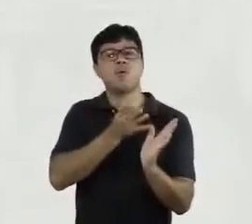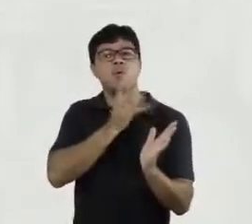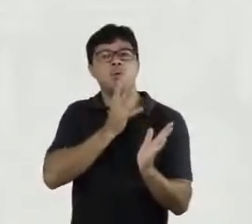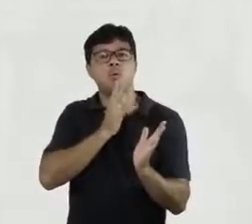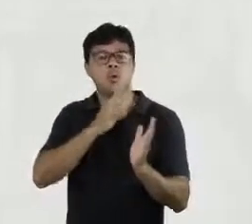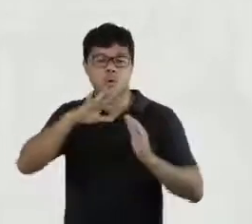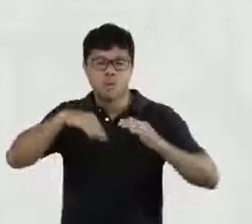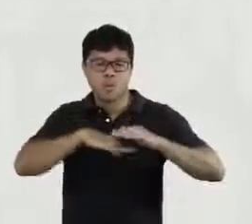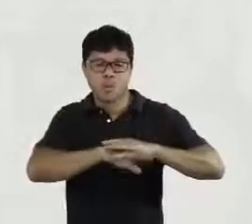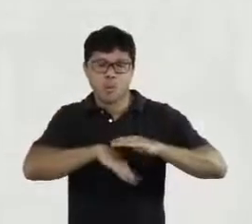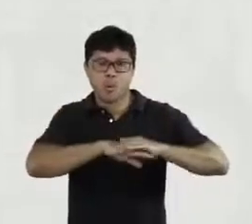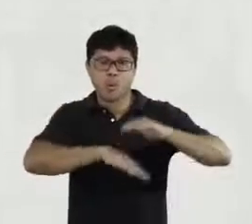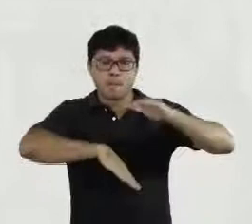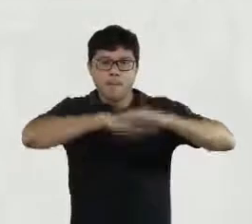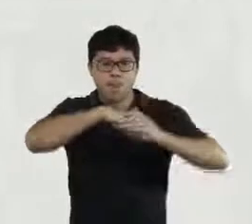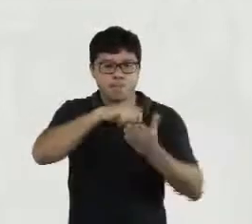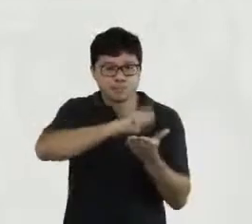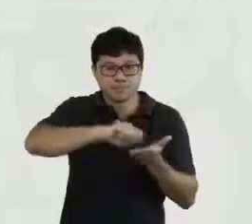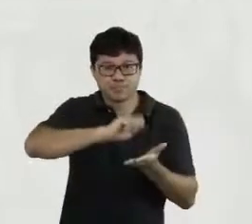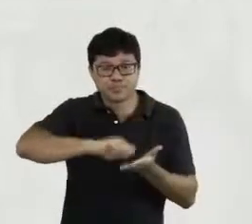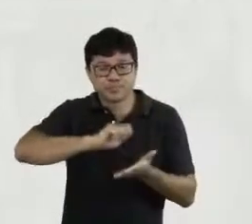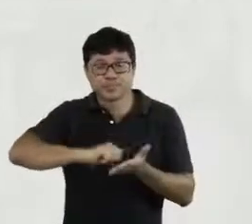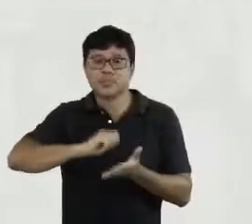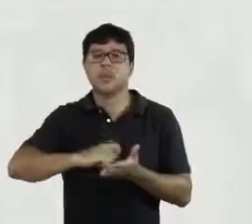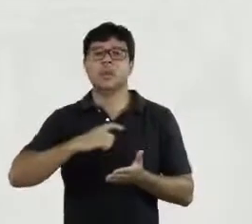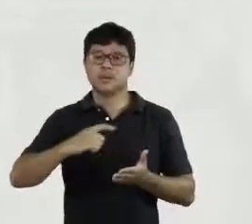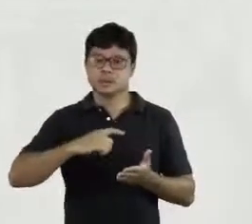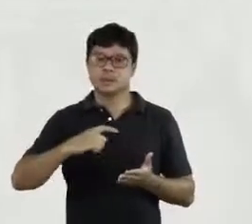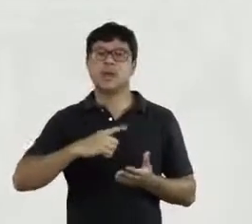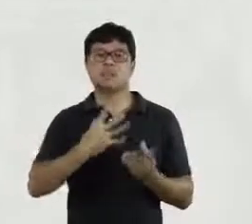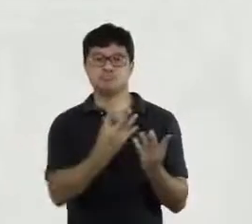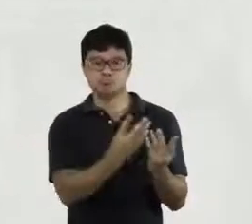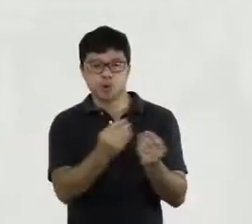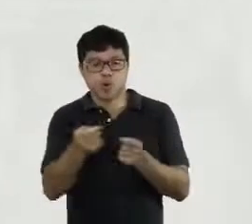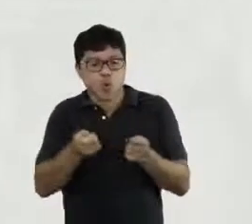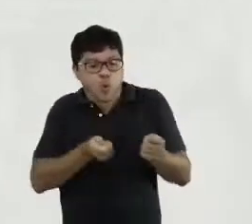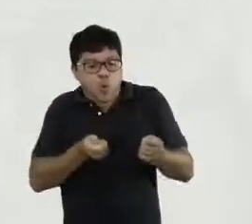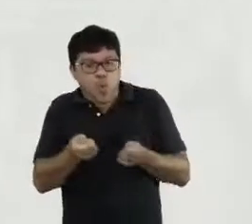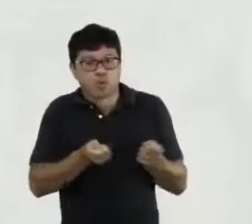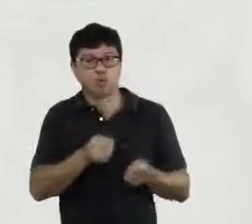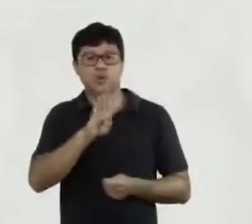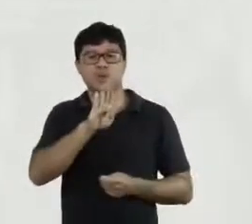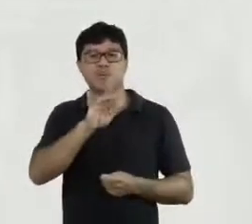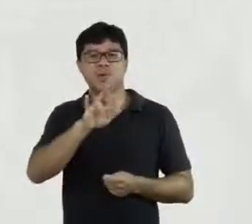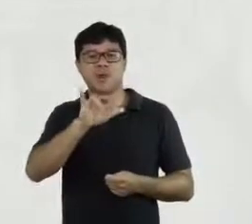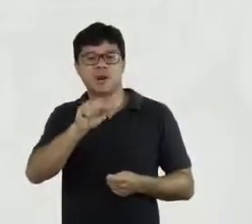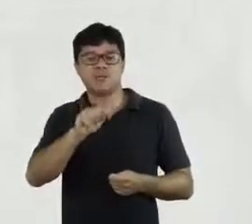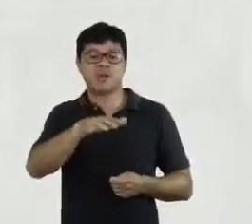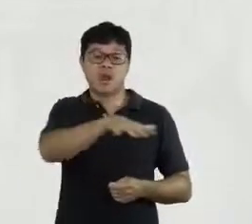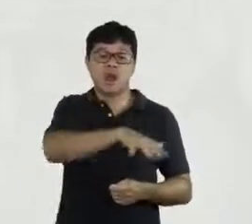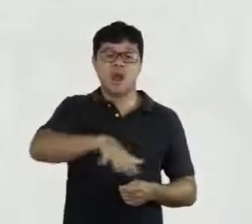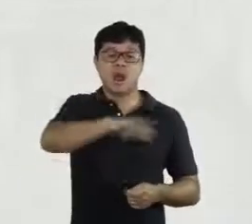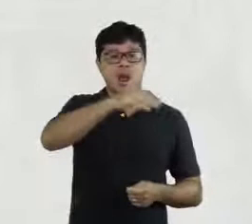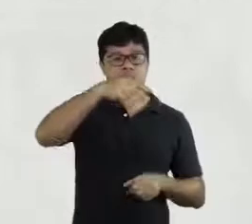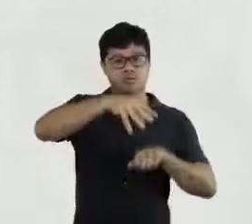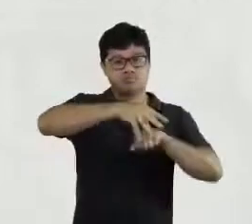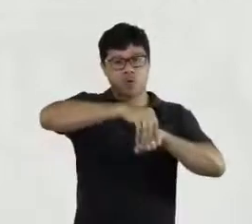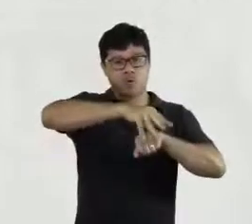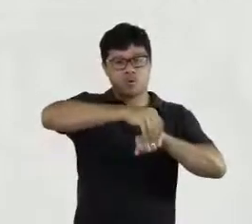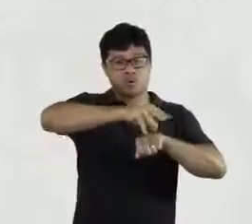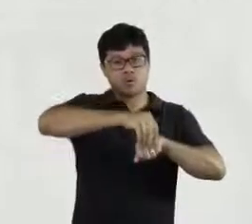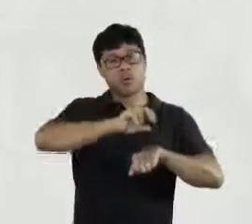como repertório, temos aí evidente contribuição para o controle bibliográfico de uma área do